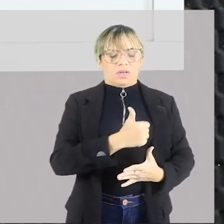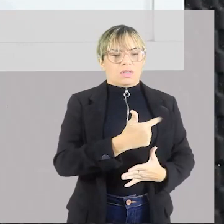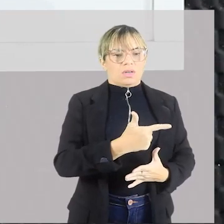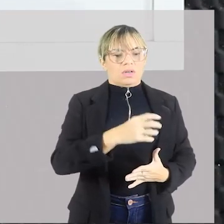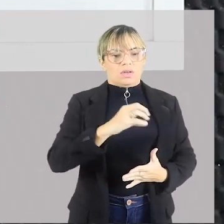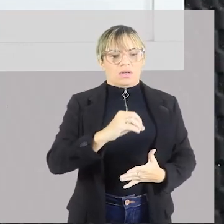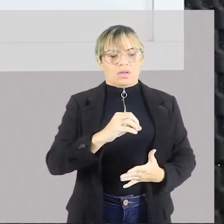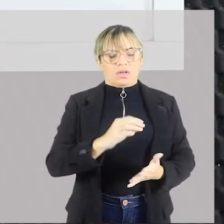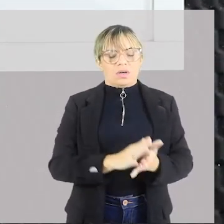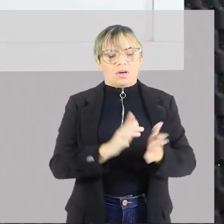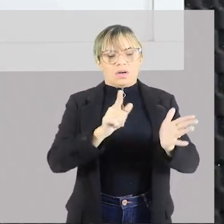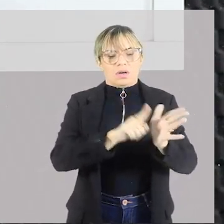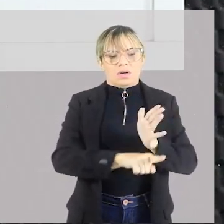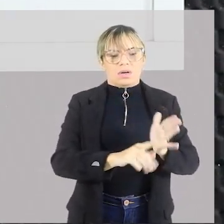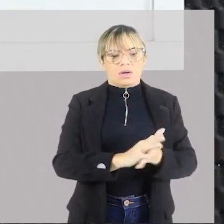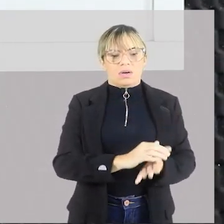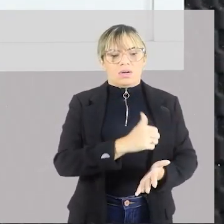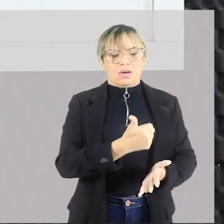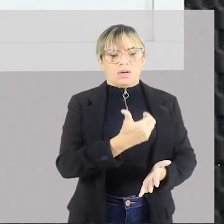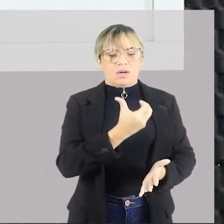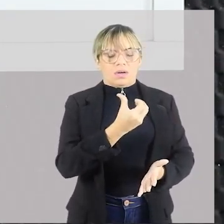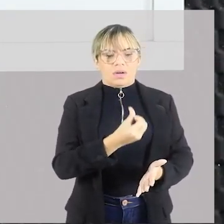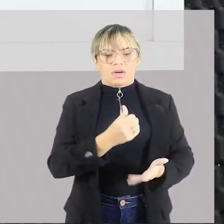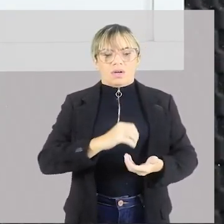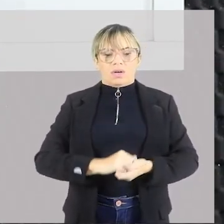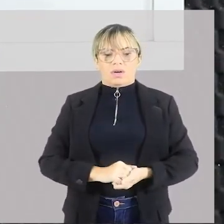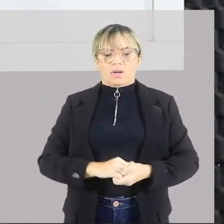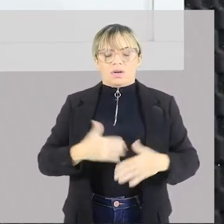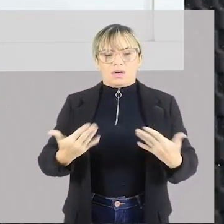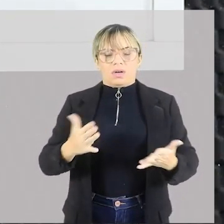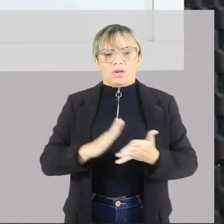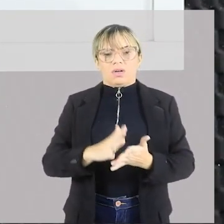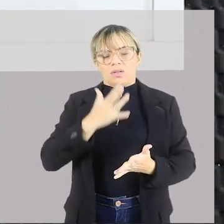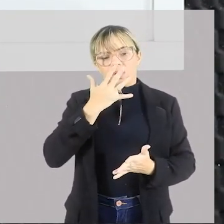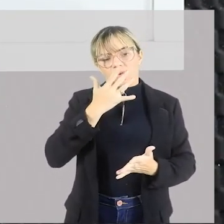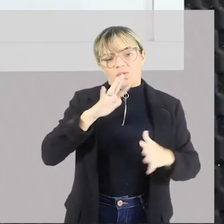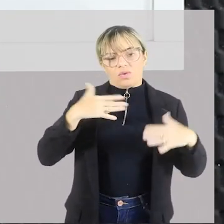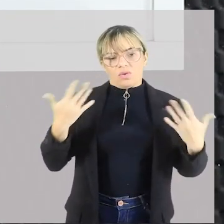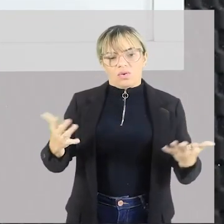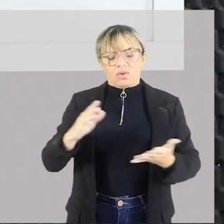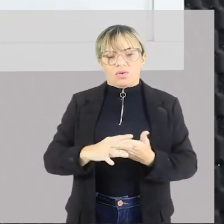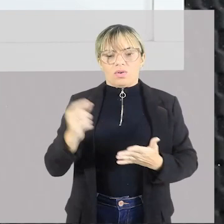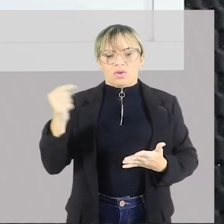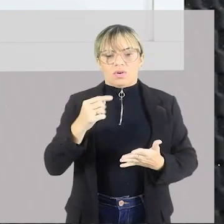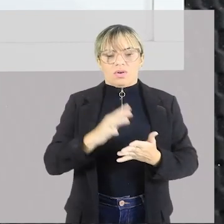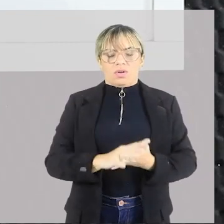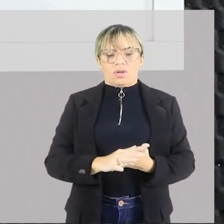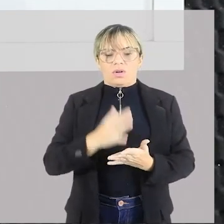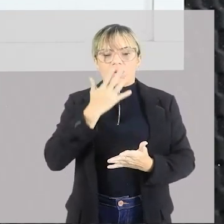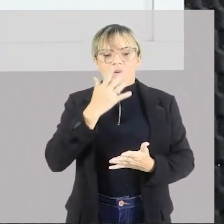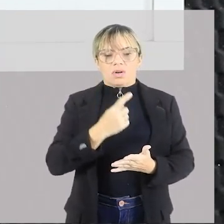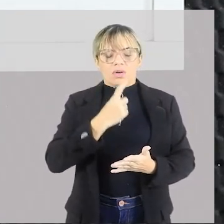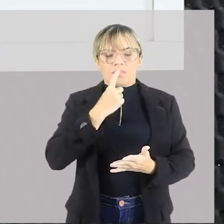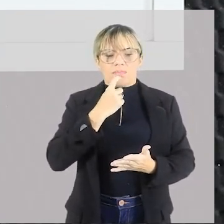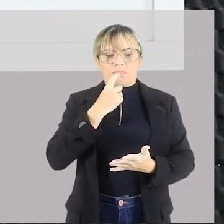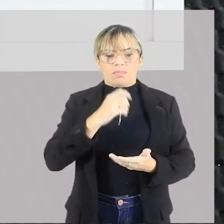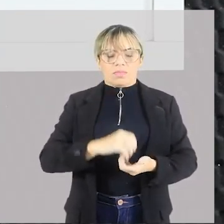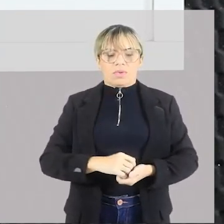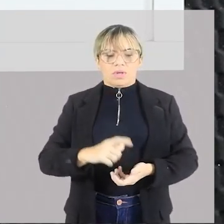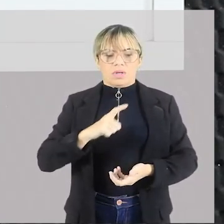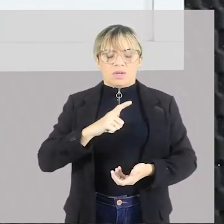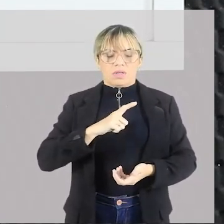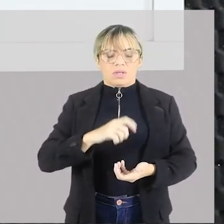esse 16 nem precisava fazer isso tudo né Ele só não gostava de cor e cor vermelha Então você vai